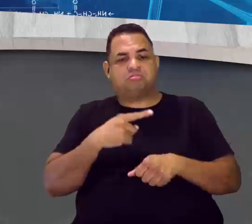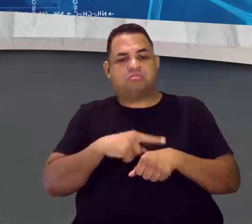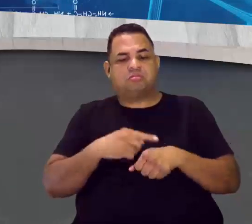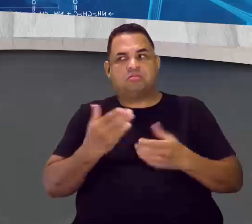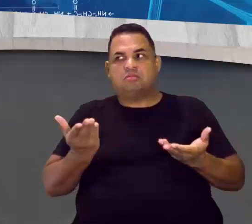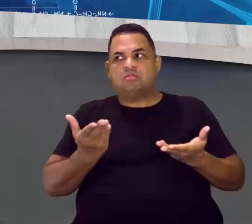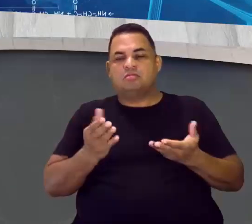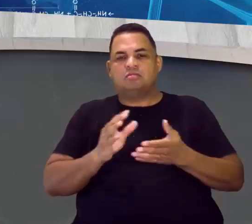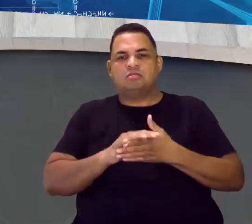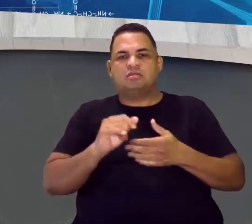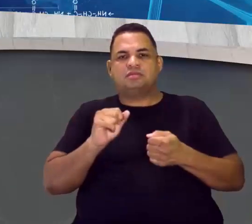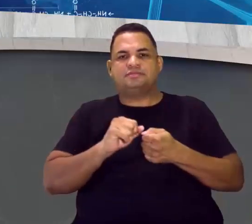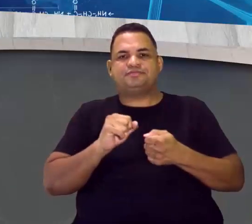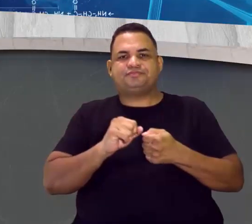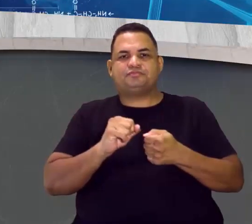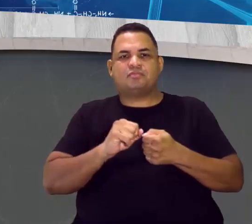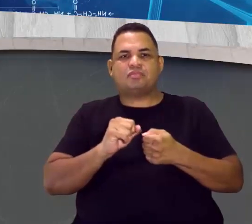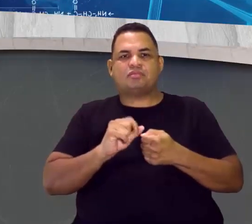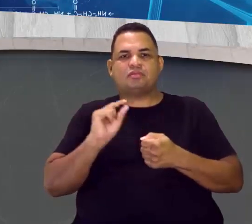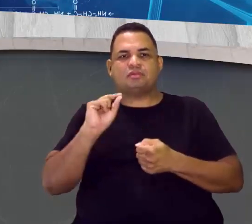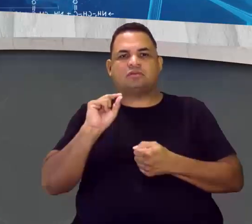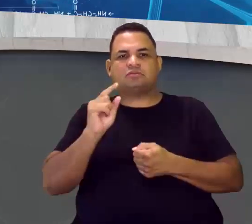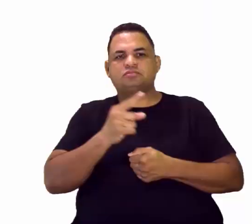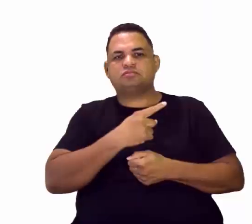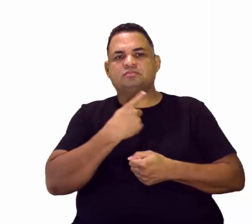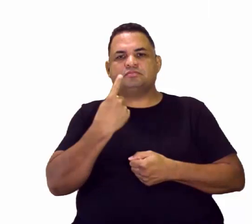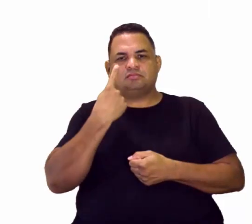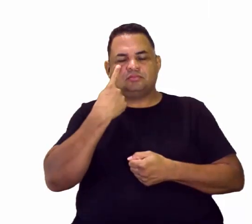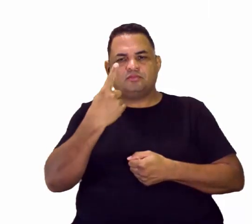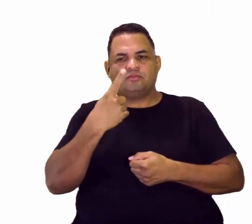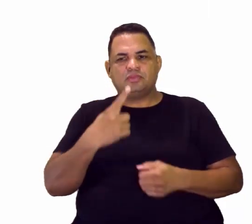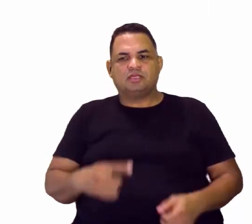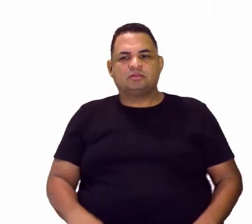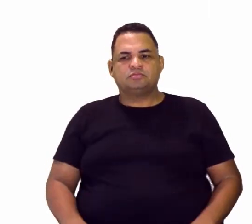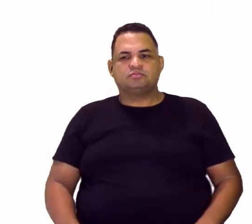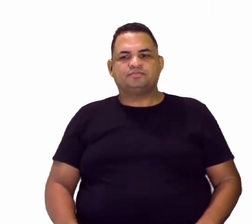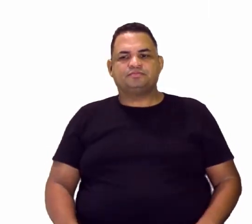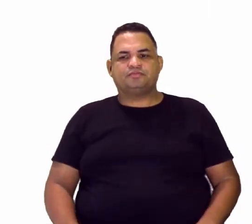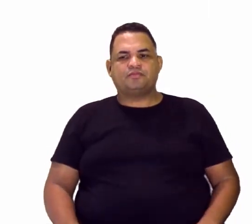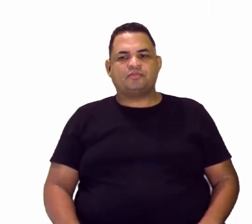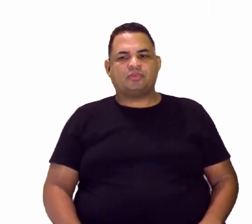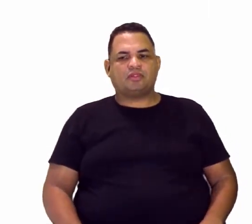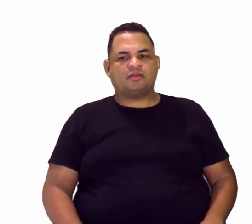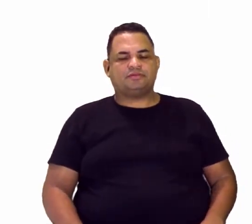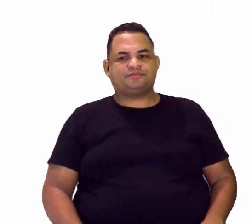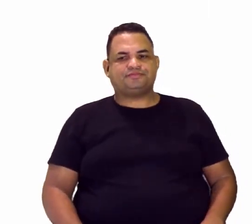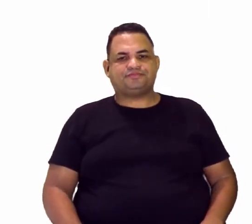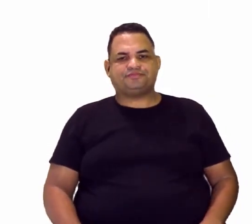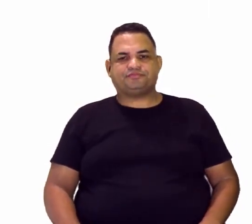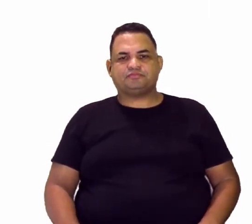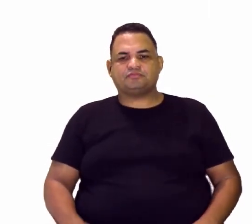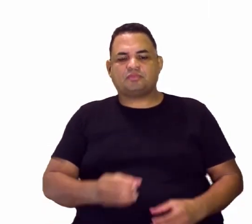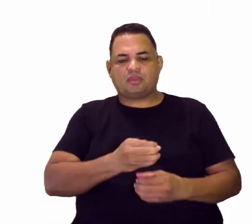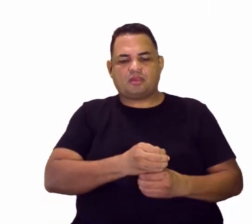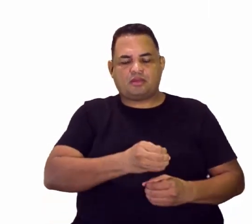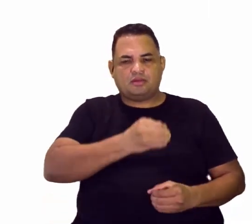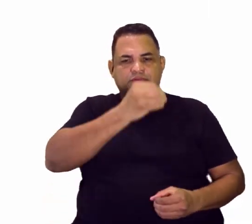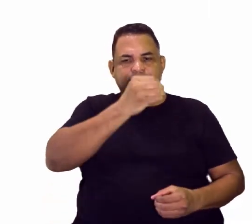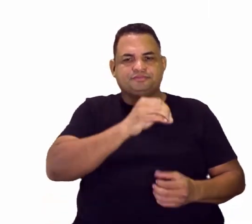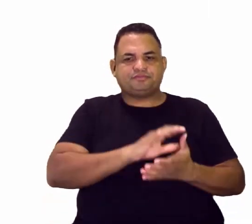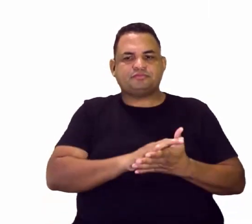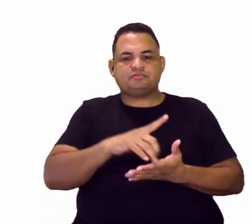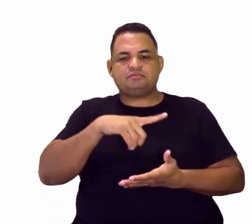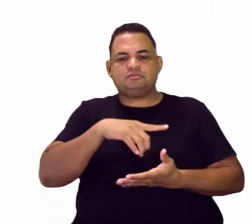que a gente vai fazer agora. Exatamente. O que nós vimos aí? Vocês viram que na proveta eu coloquei